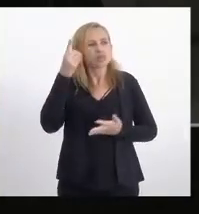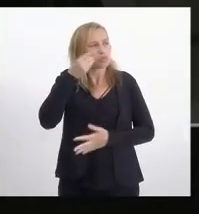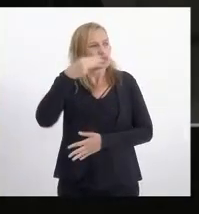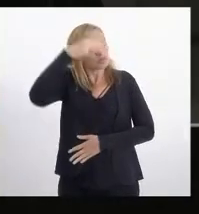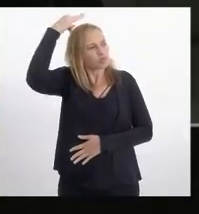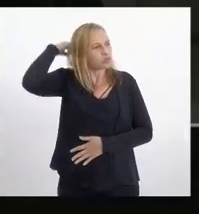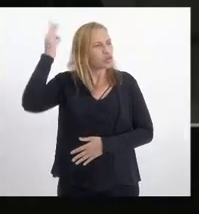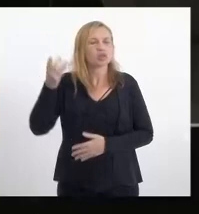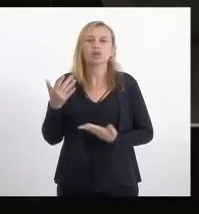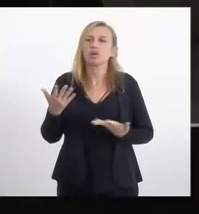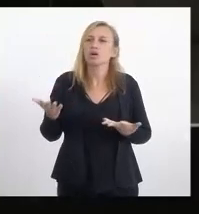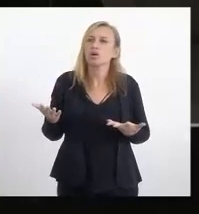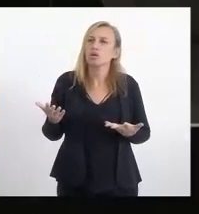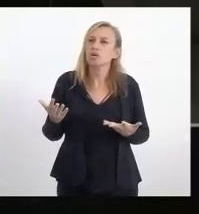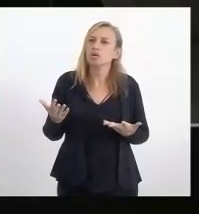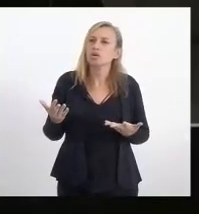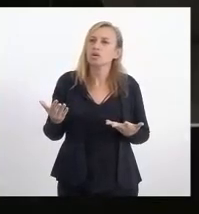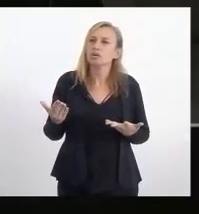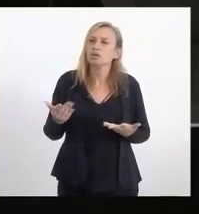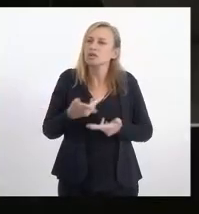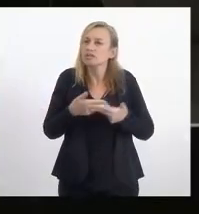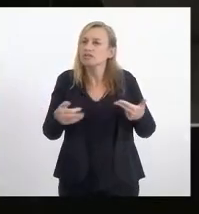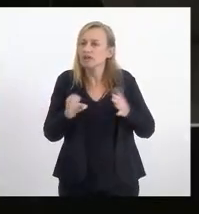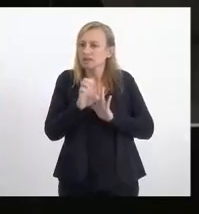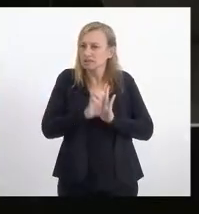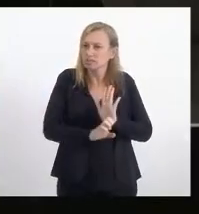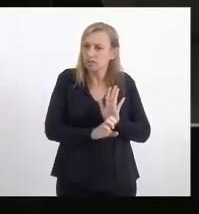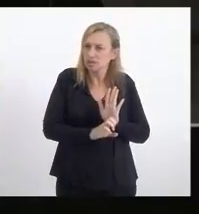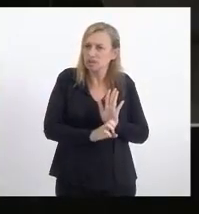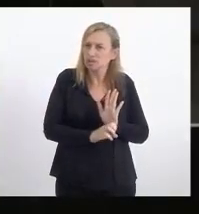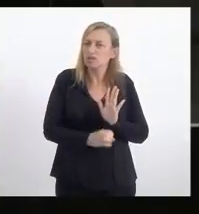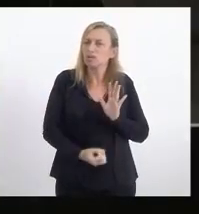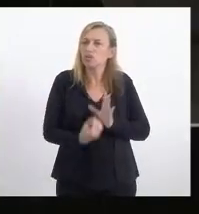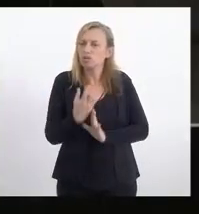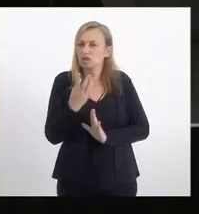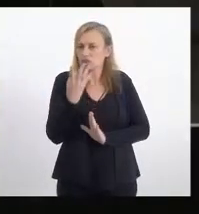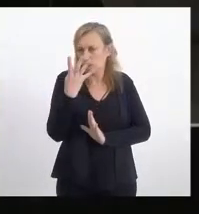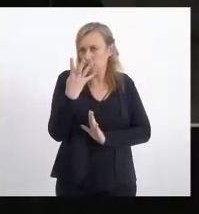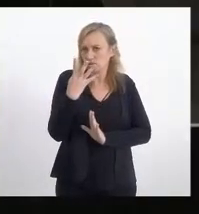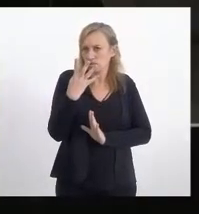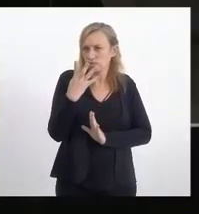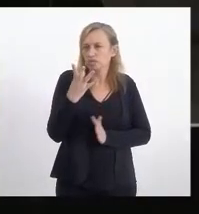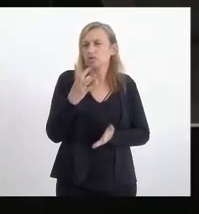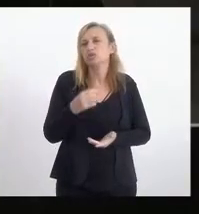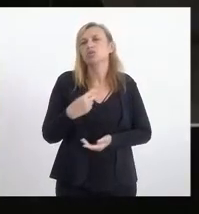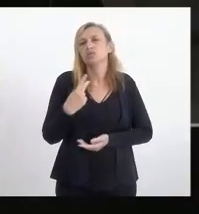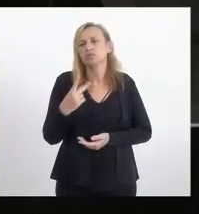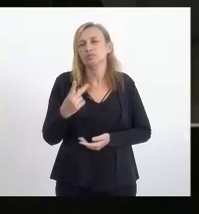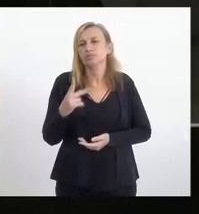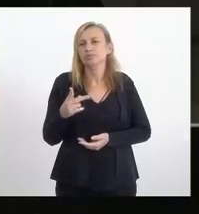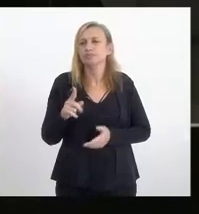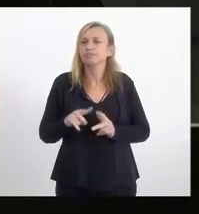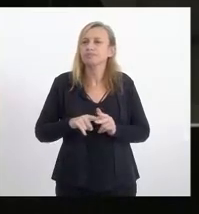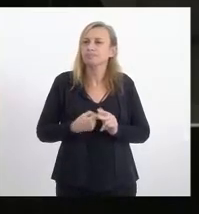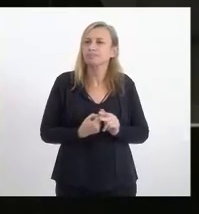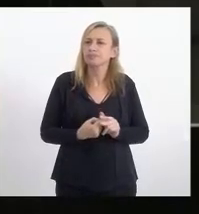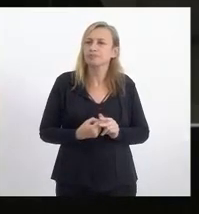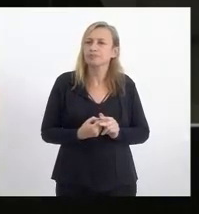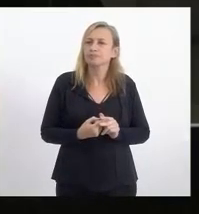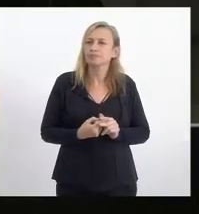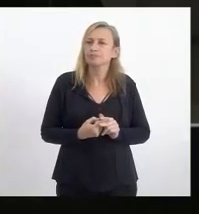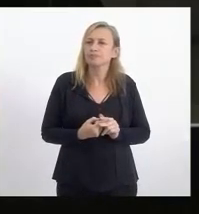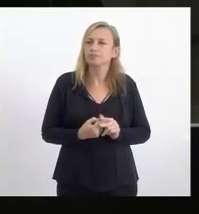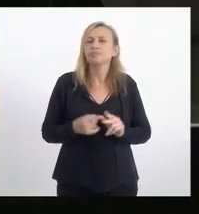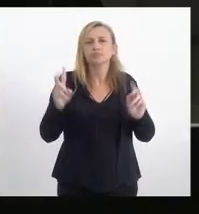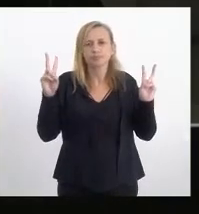Márcio eu fiz várias emendas fiz quatro emendas na verdade uma delas é para corrigir